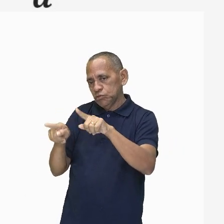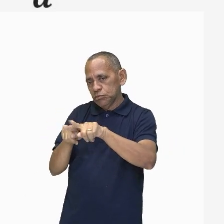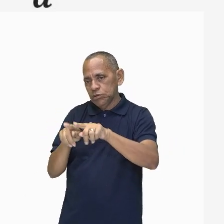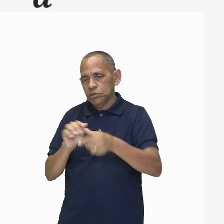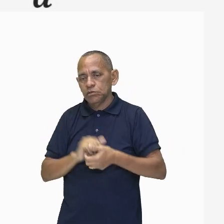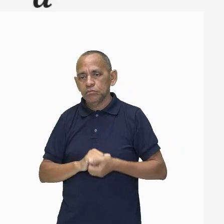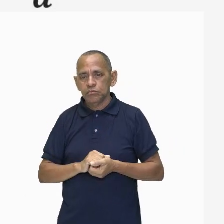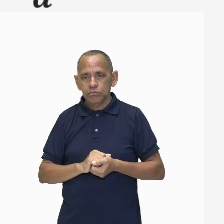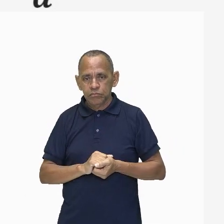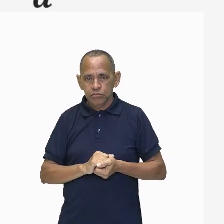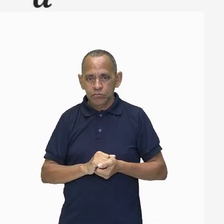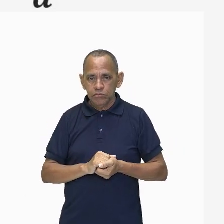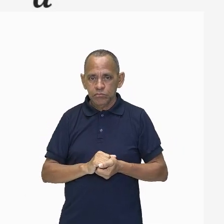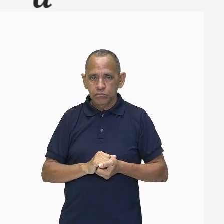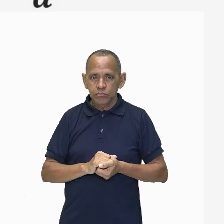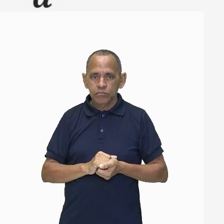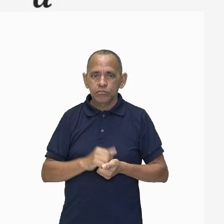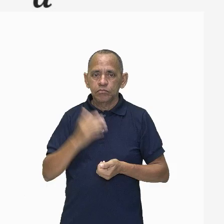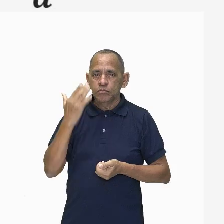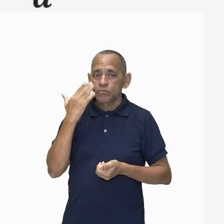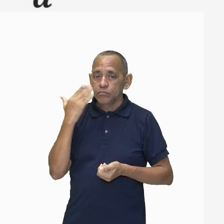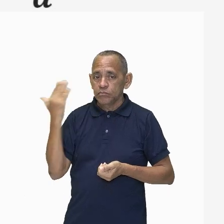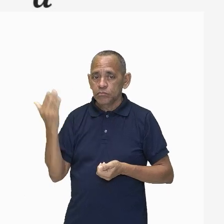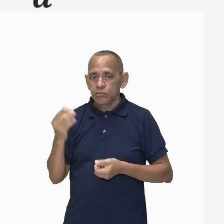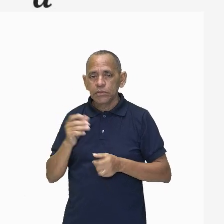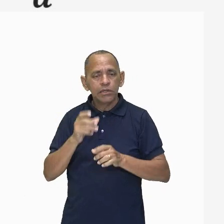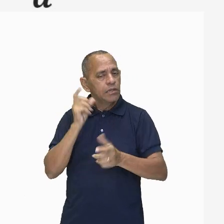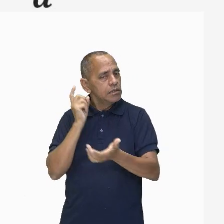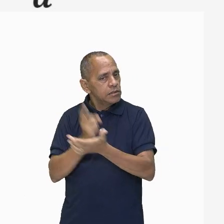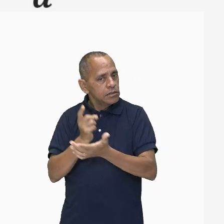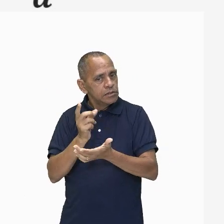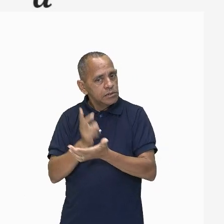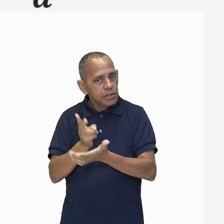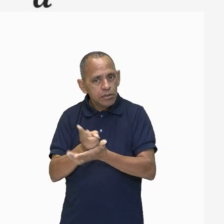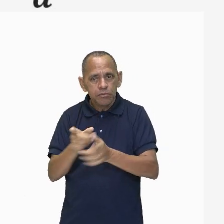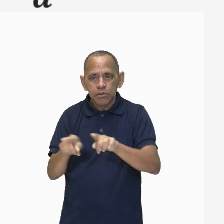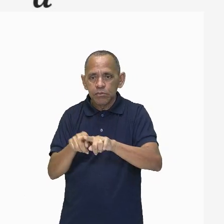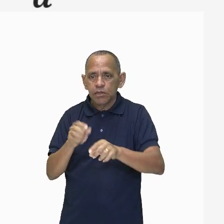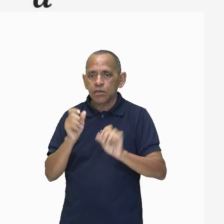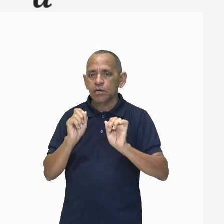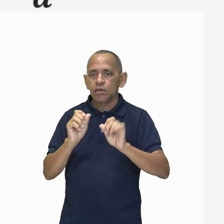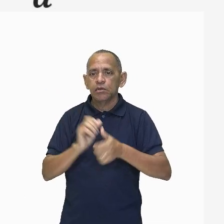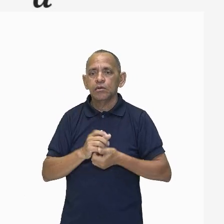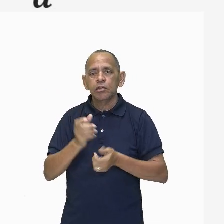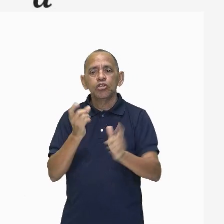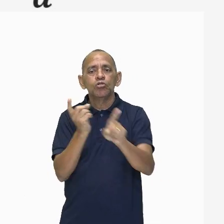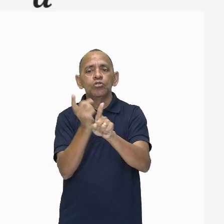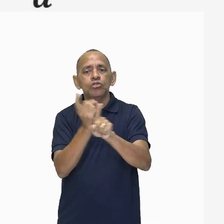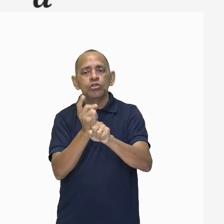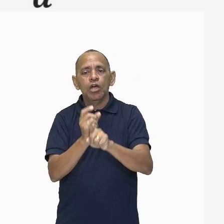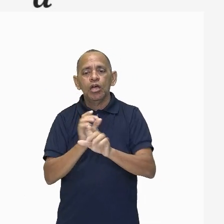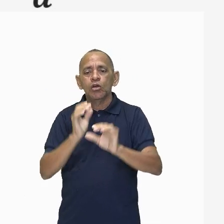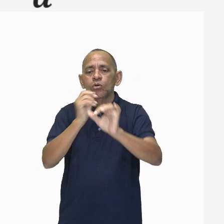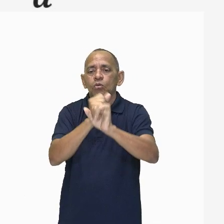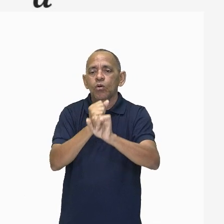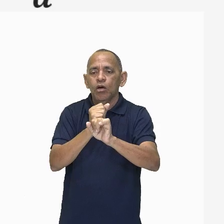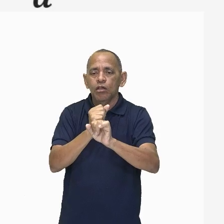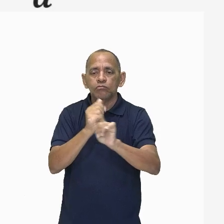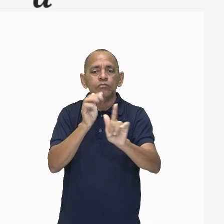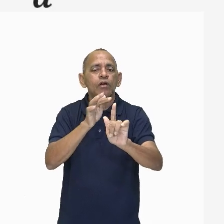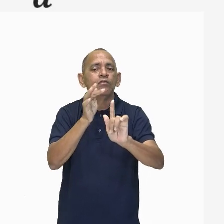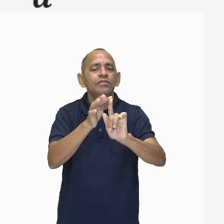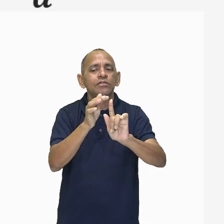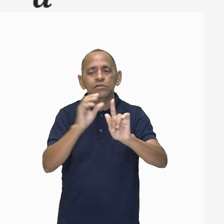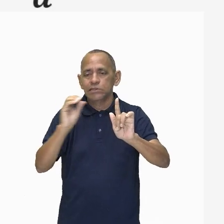Então, toda vez que eu quero encontrar a raiz de uma função, eu igualo essa função a zero. E, de forma